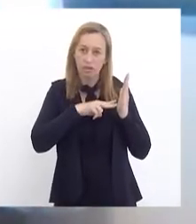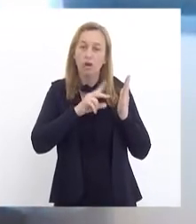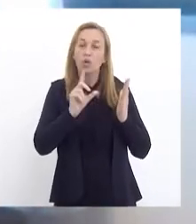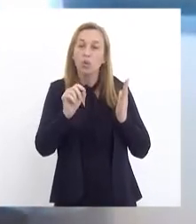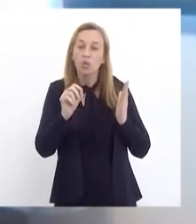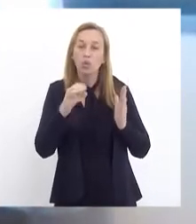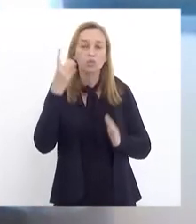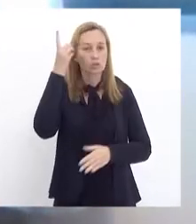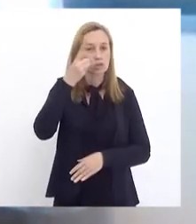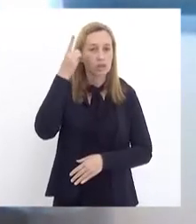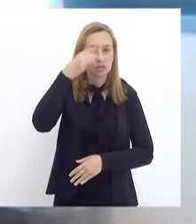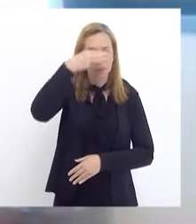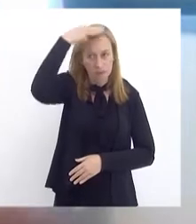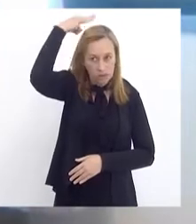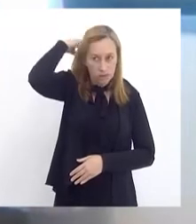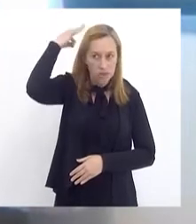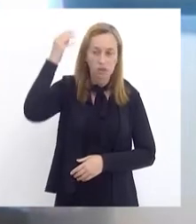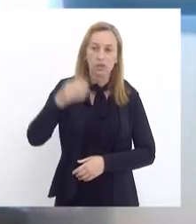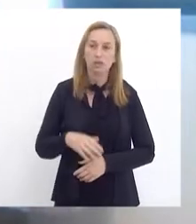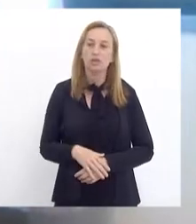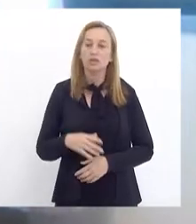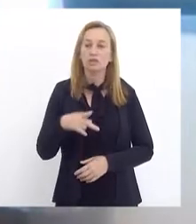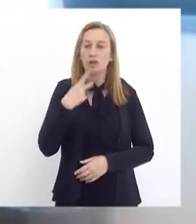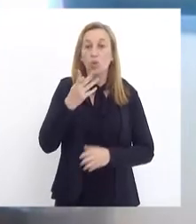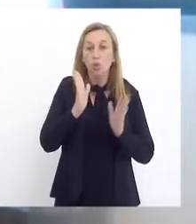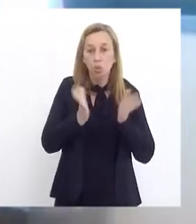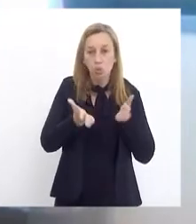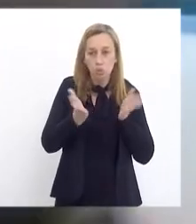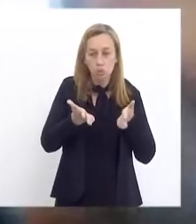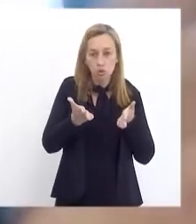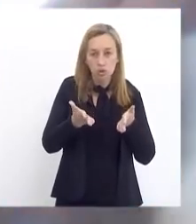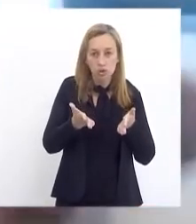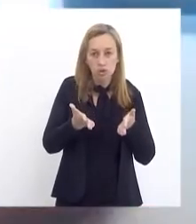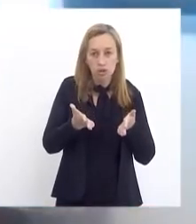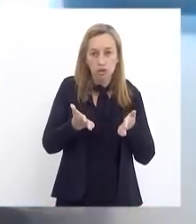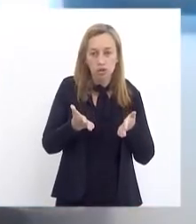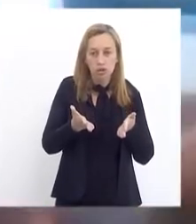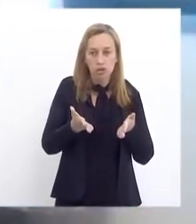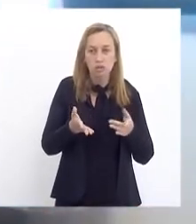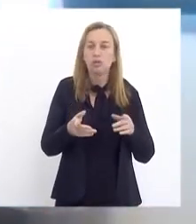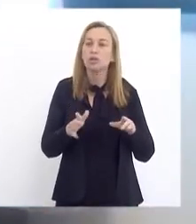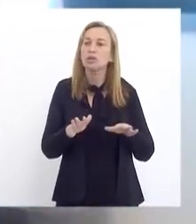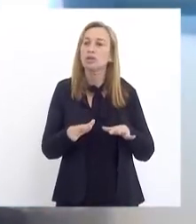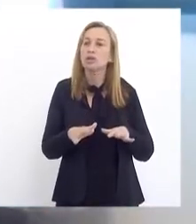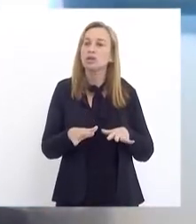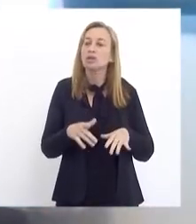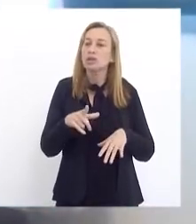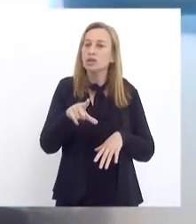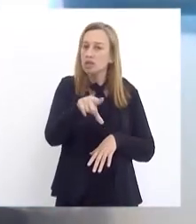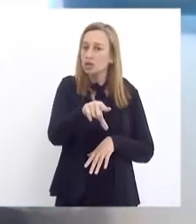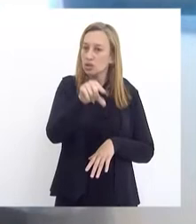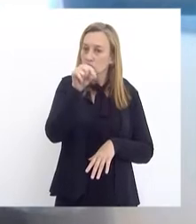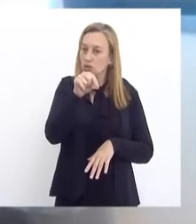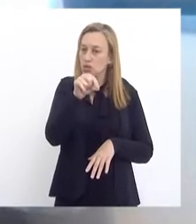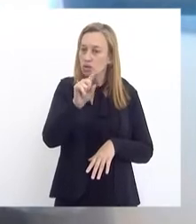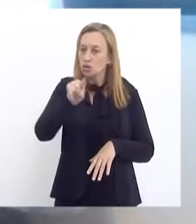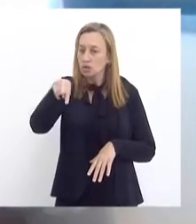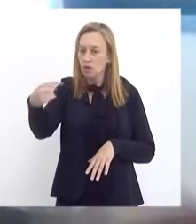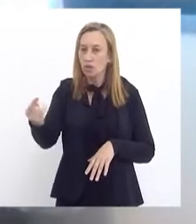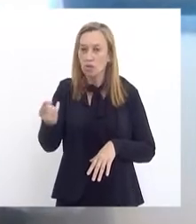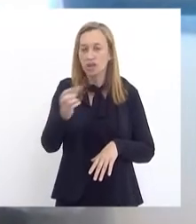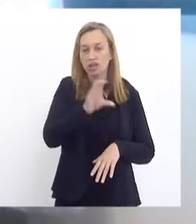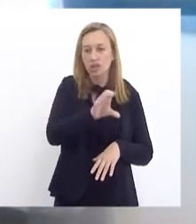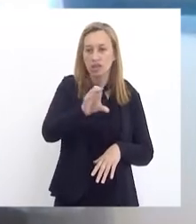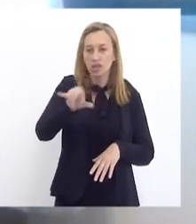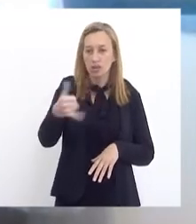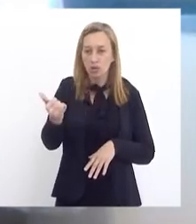deputado Márcio Pacheco disse hoje, e pelo menos que essa decisão fosse na próxima CCJ, para